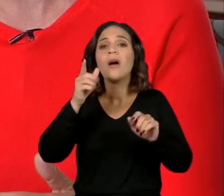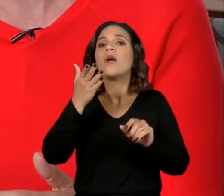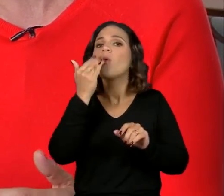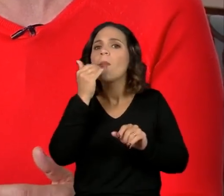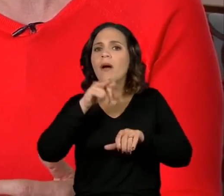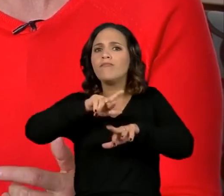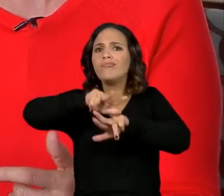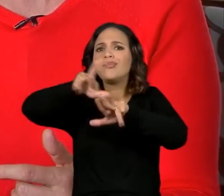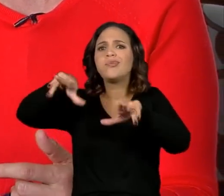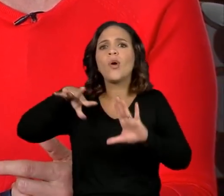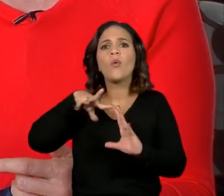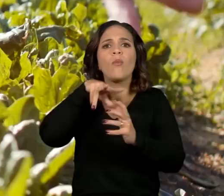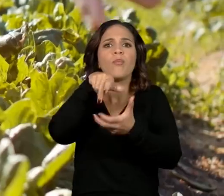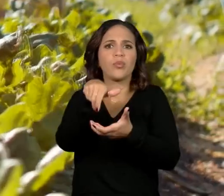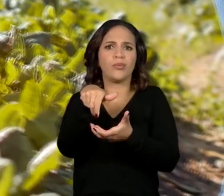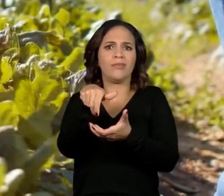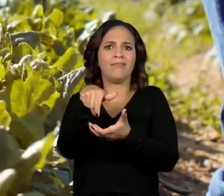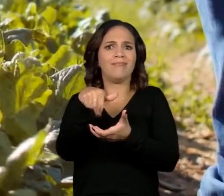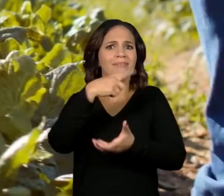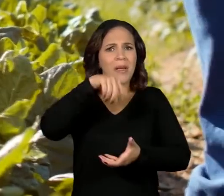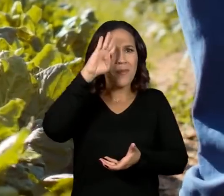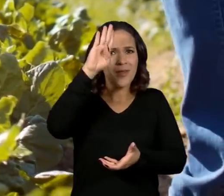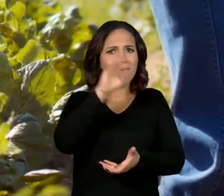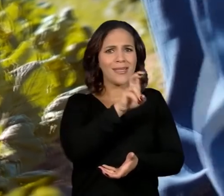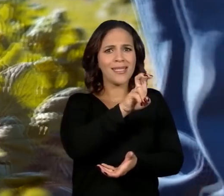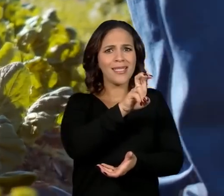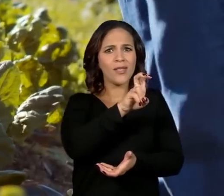no mundo de alimento.